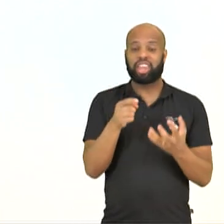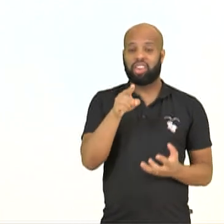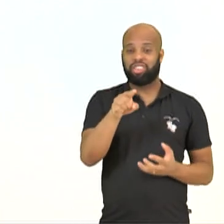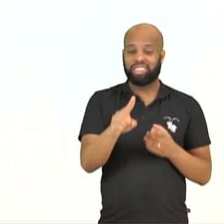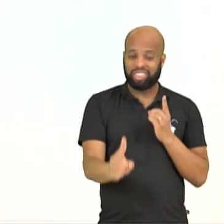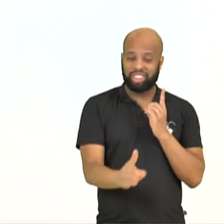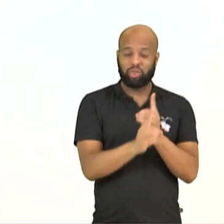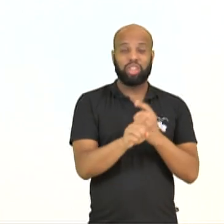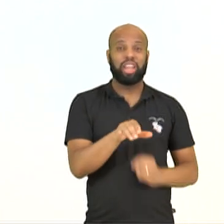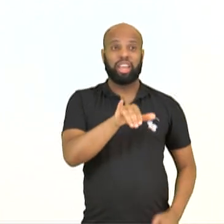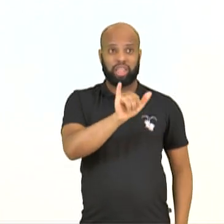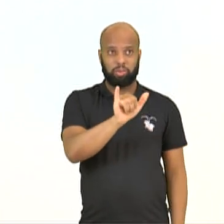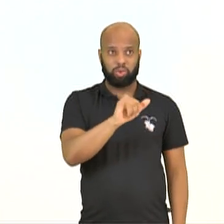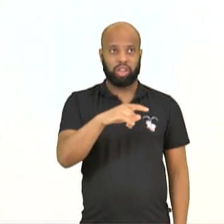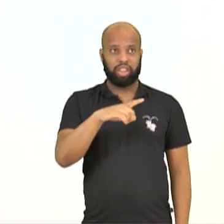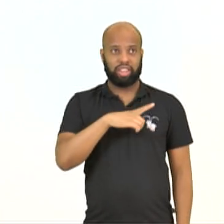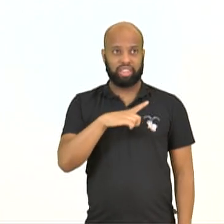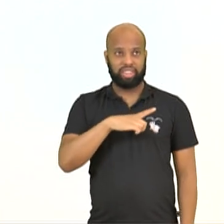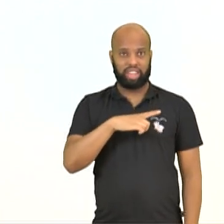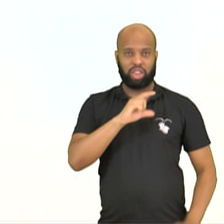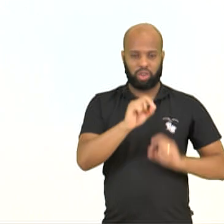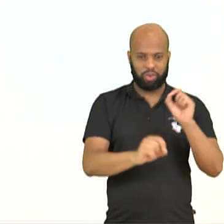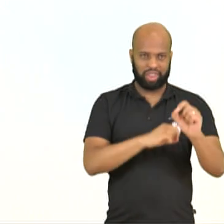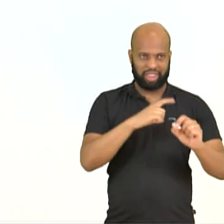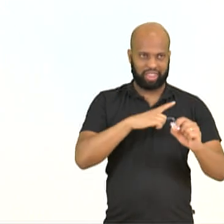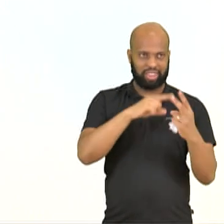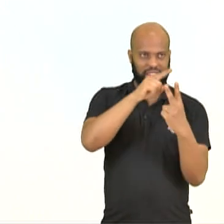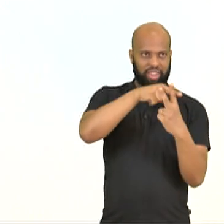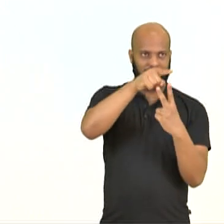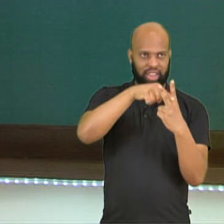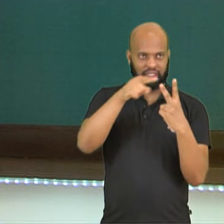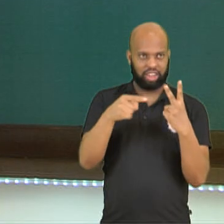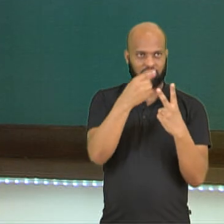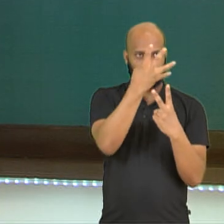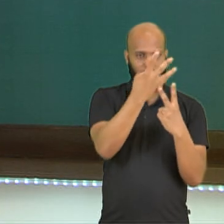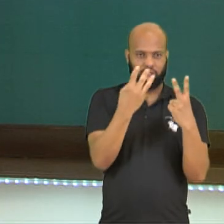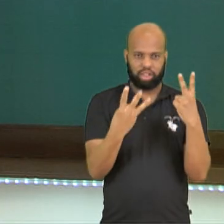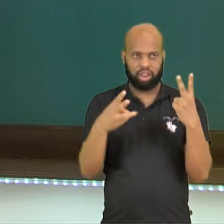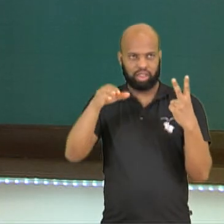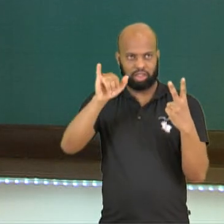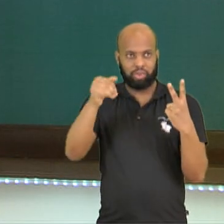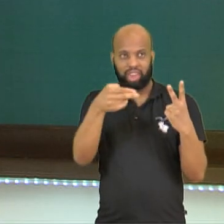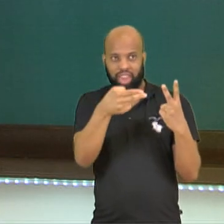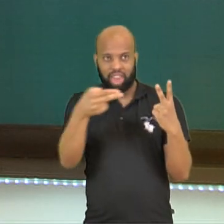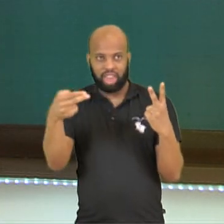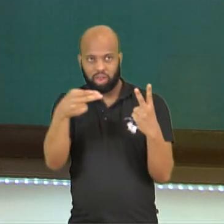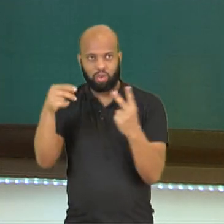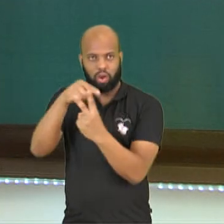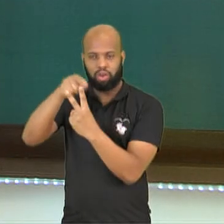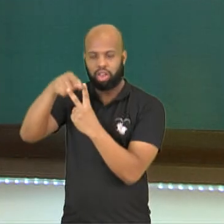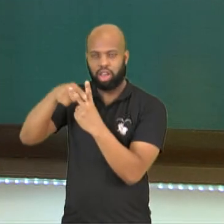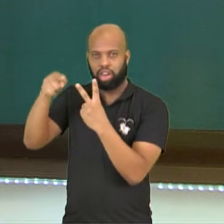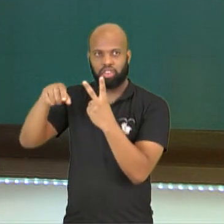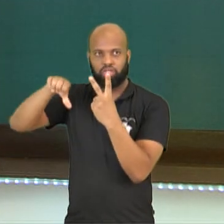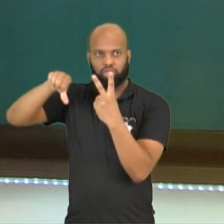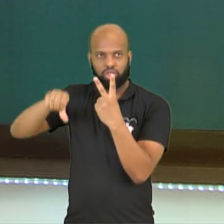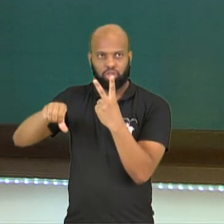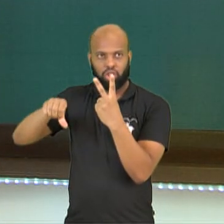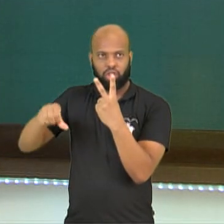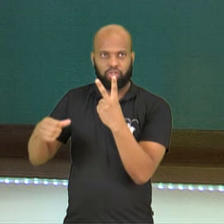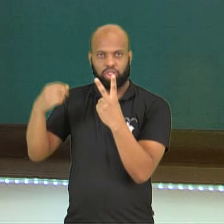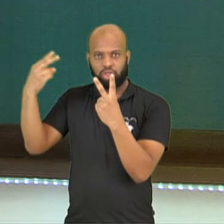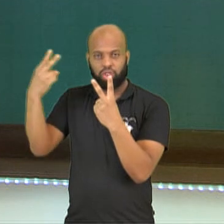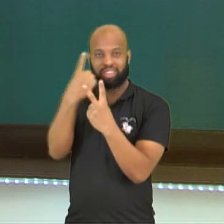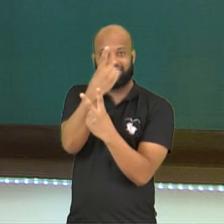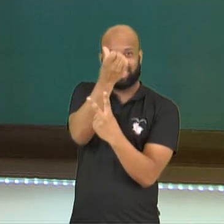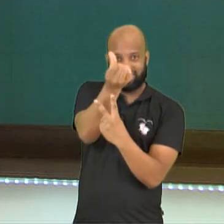Então, eu tenho uma igualdade. Eu estou dizendo que este cara é igual a este cara, ok? Só que o y está aqui como